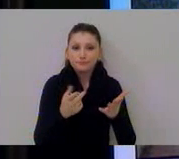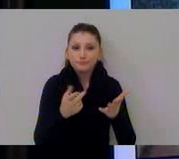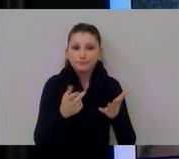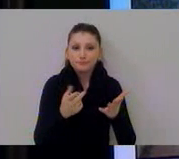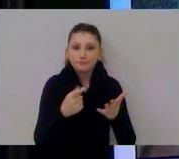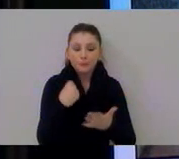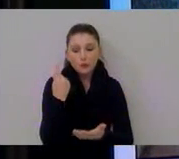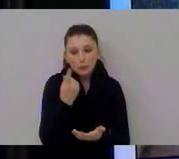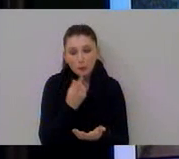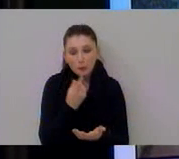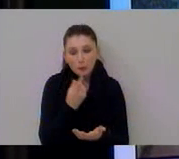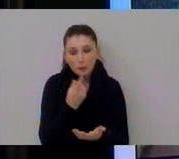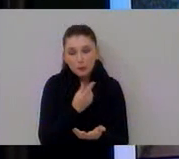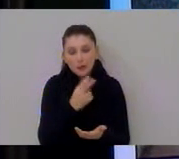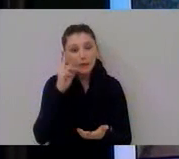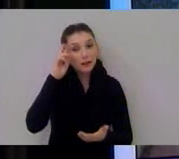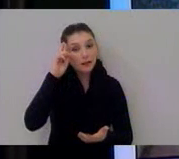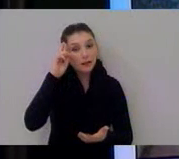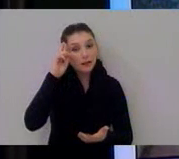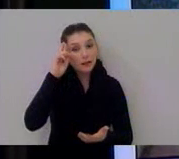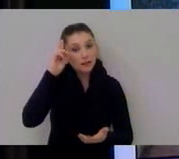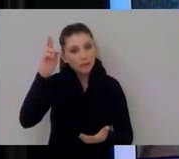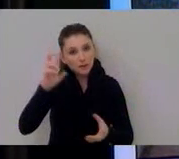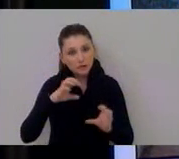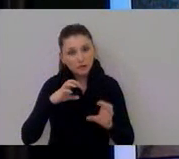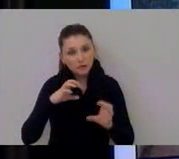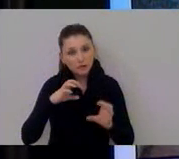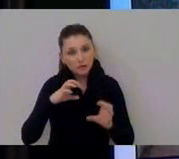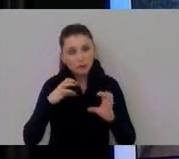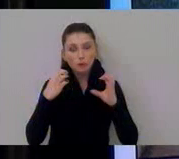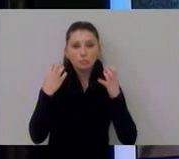depara com isso e procura